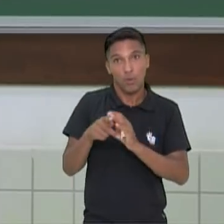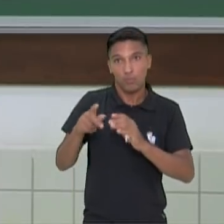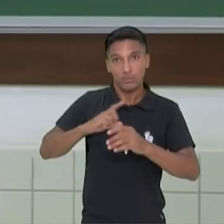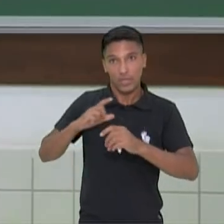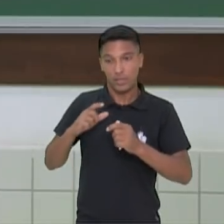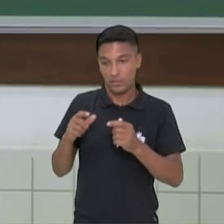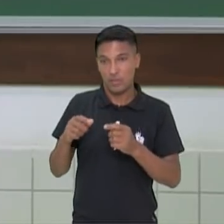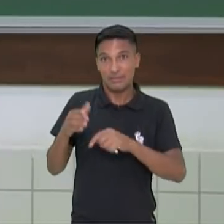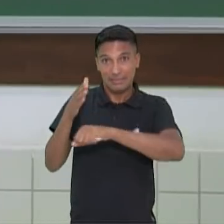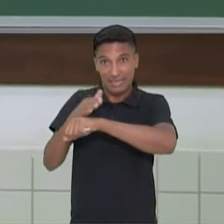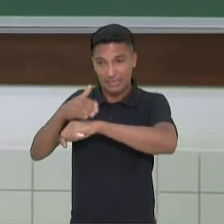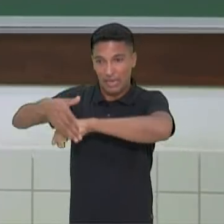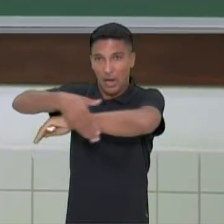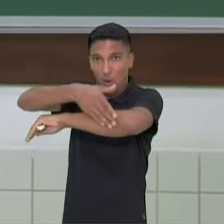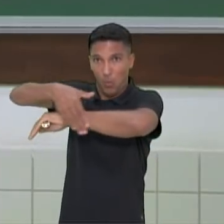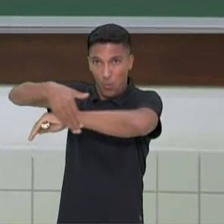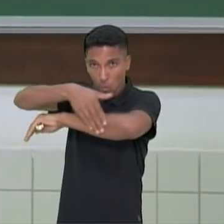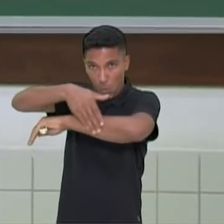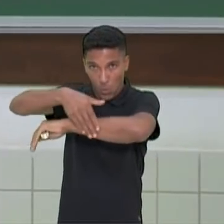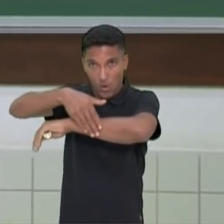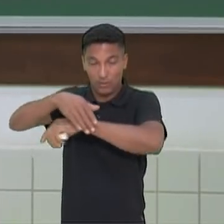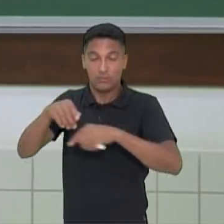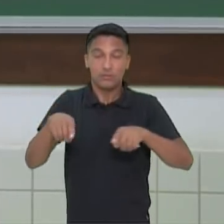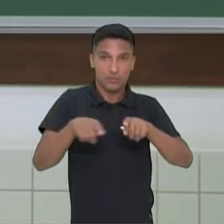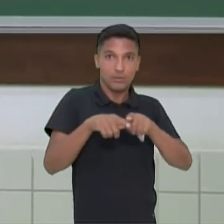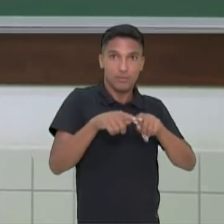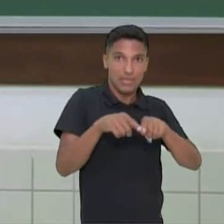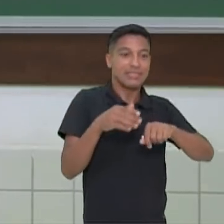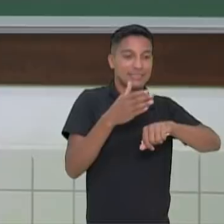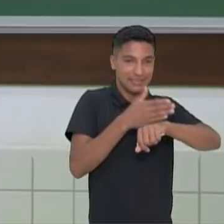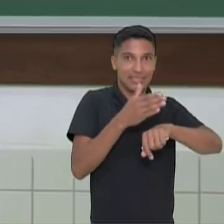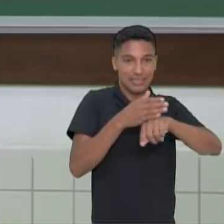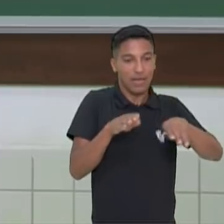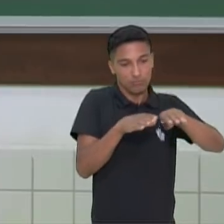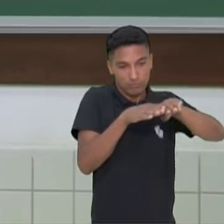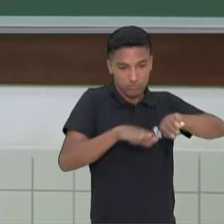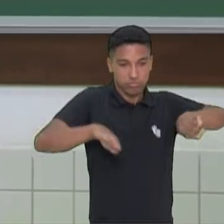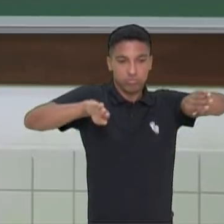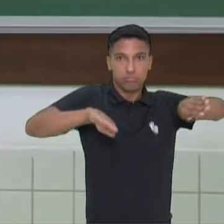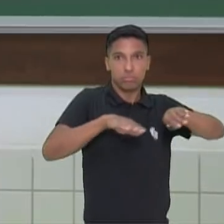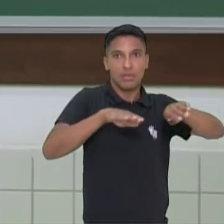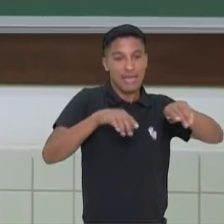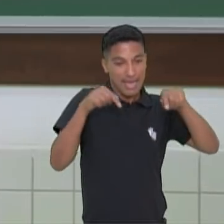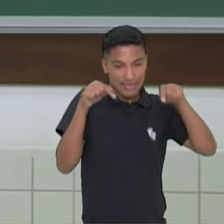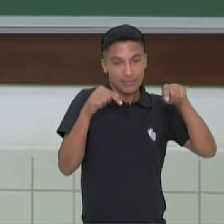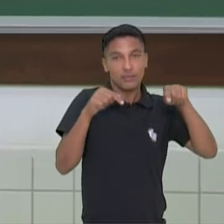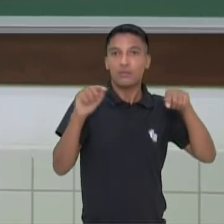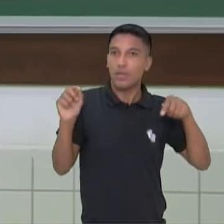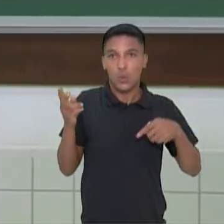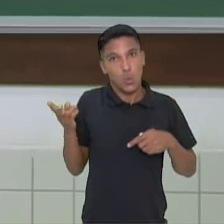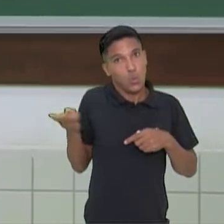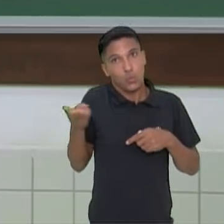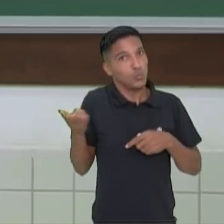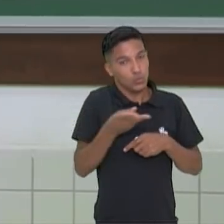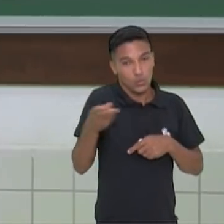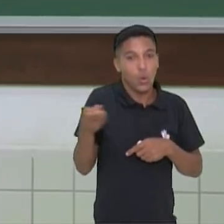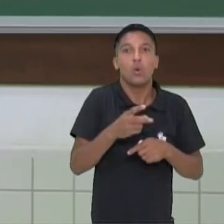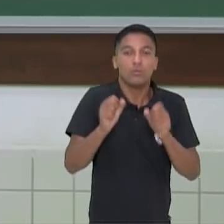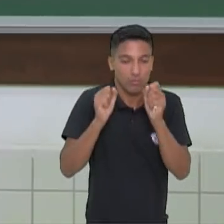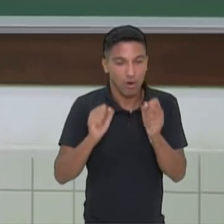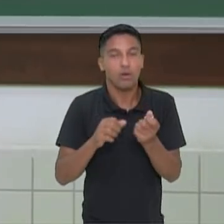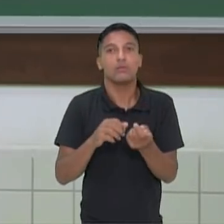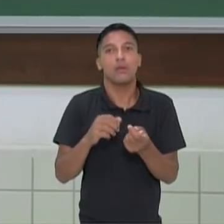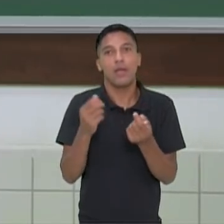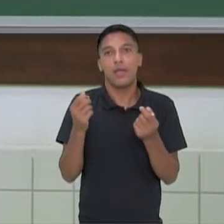street com o vertical. Então, essa mini rampa acaba sendo uma opção para essas rampas que acabam,